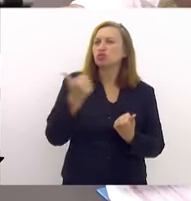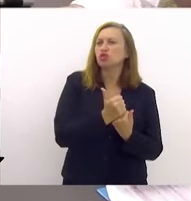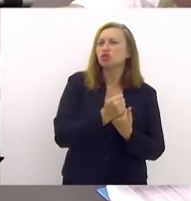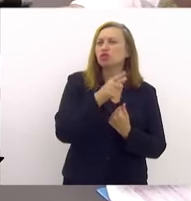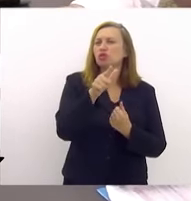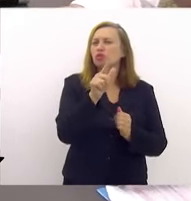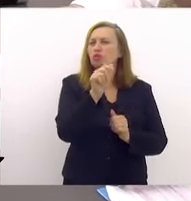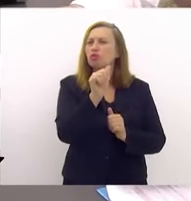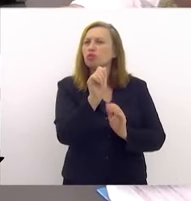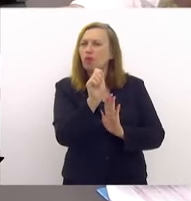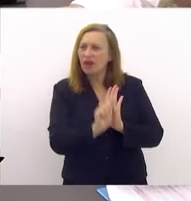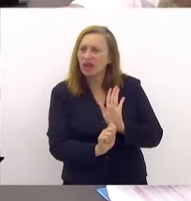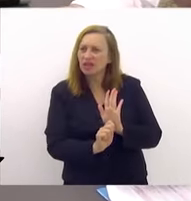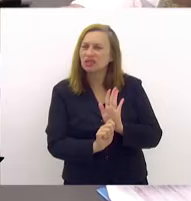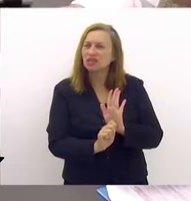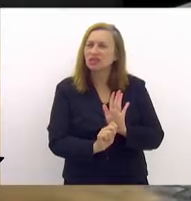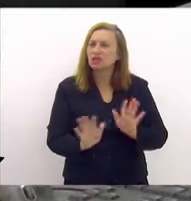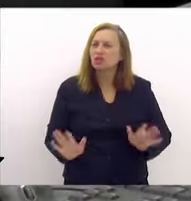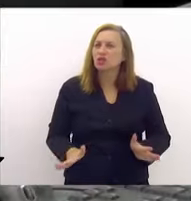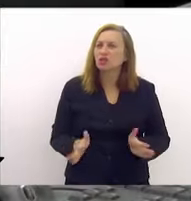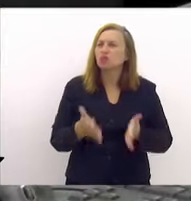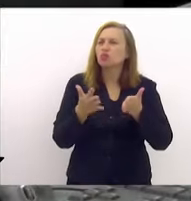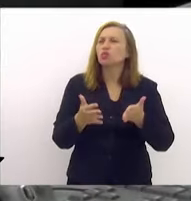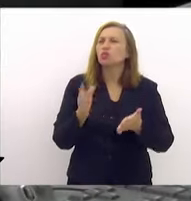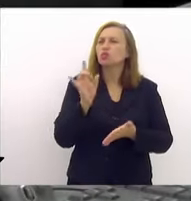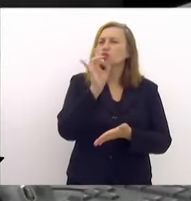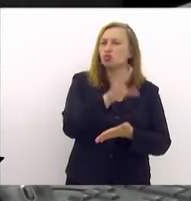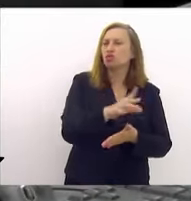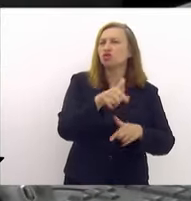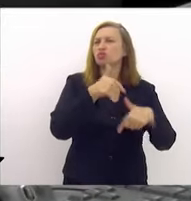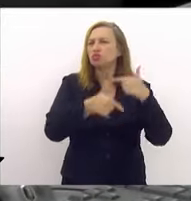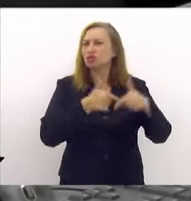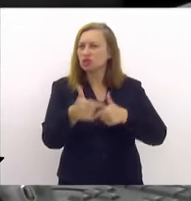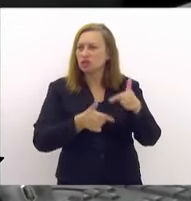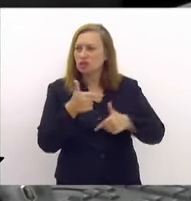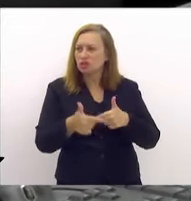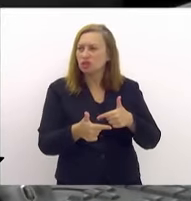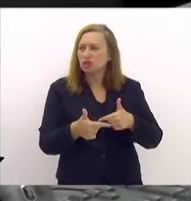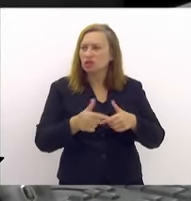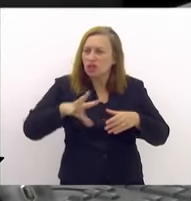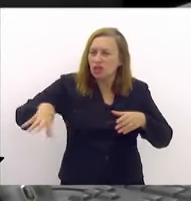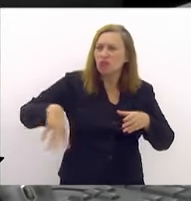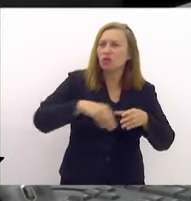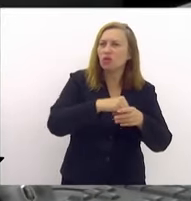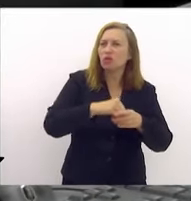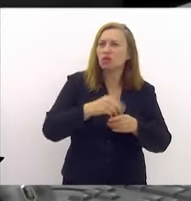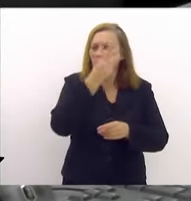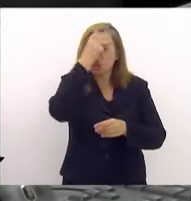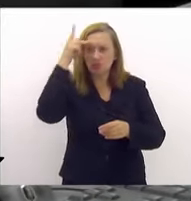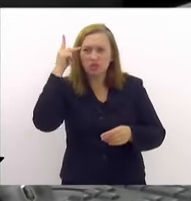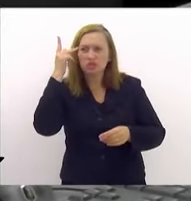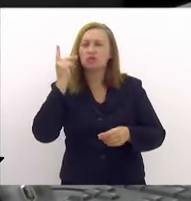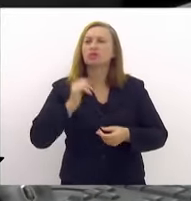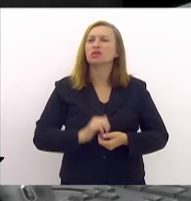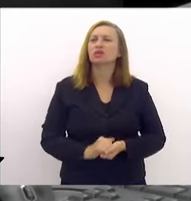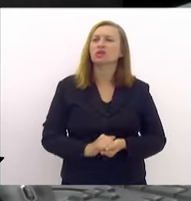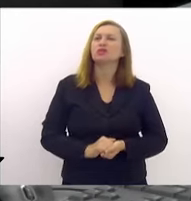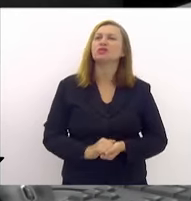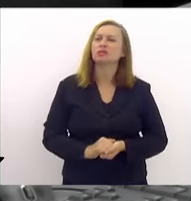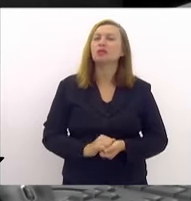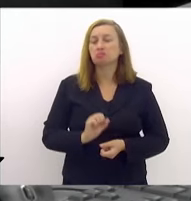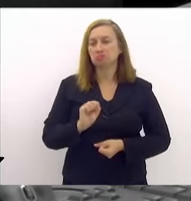um relatório de atividades desempenhadas no último exercício. Exato. Incluindo, eventualmente, as pessoas vulneráveis, etc. É,